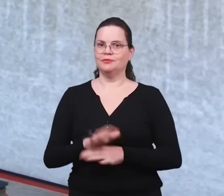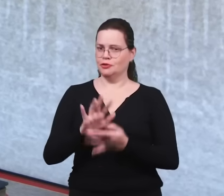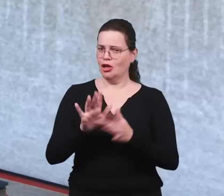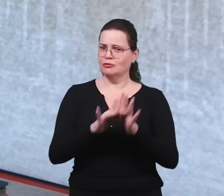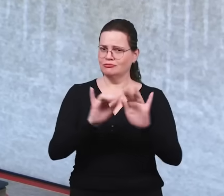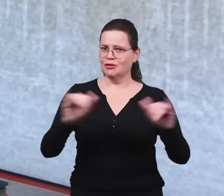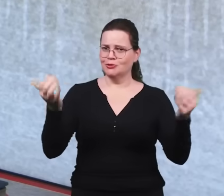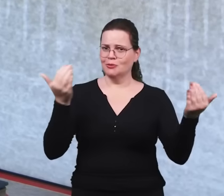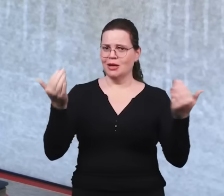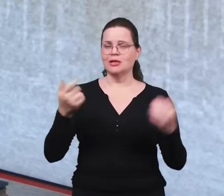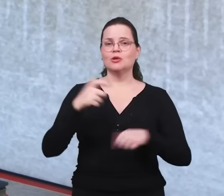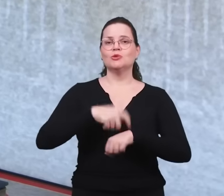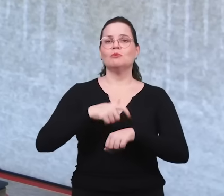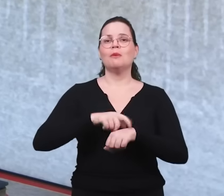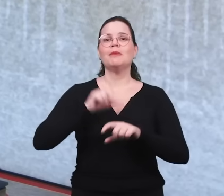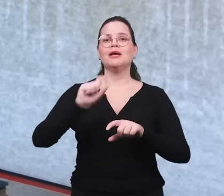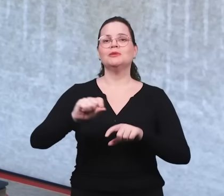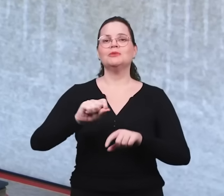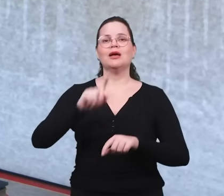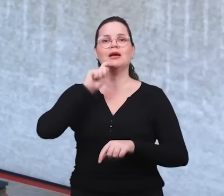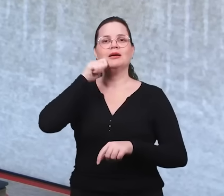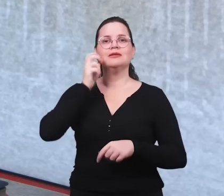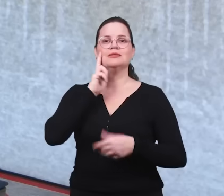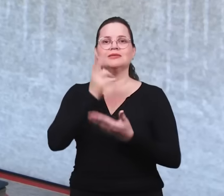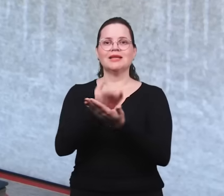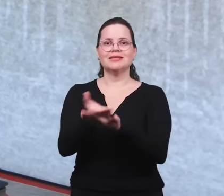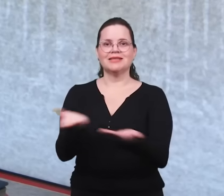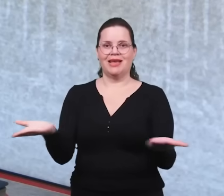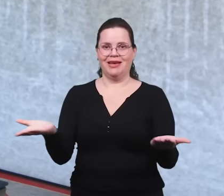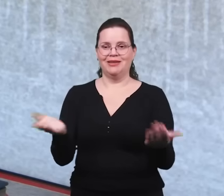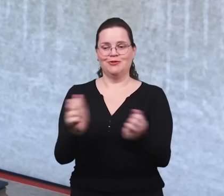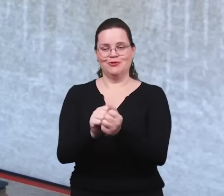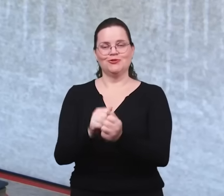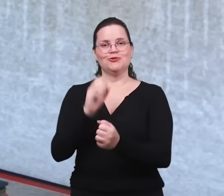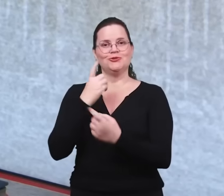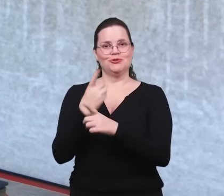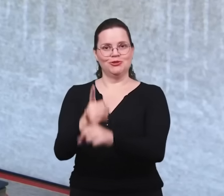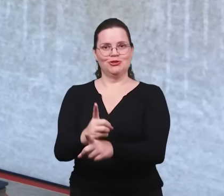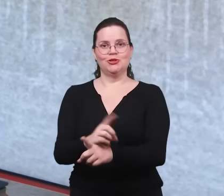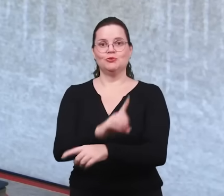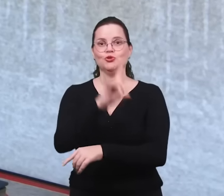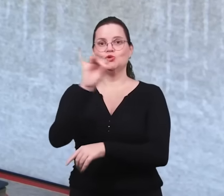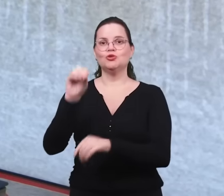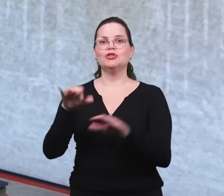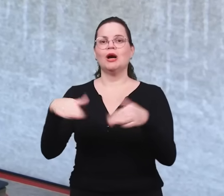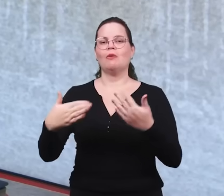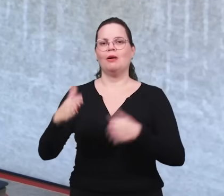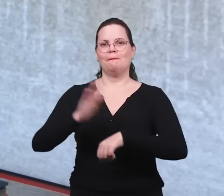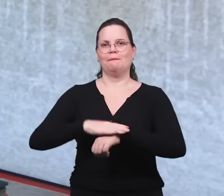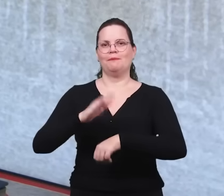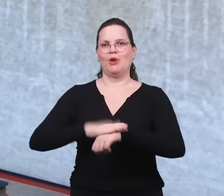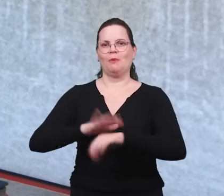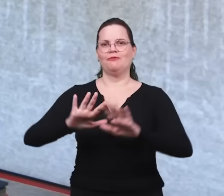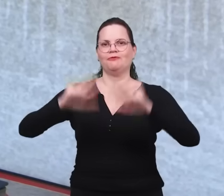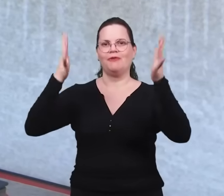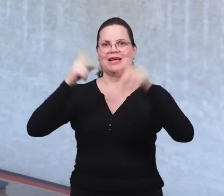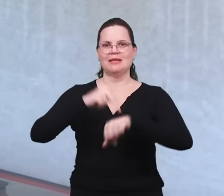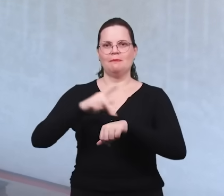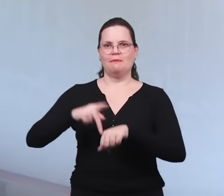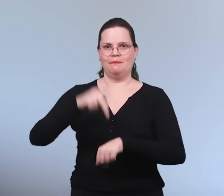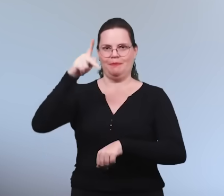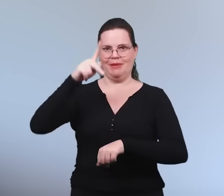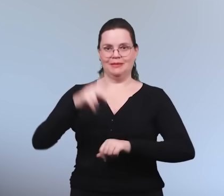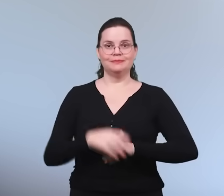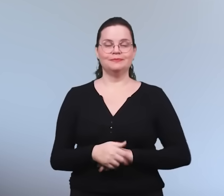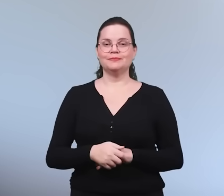a Santa Ceia com os seus discípulos, e isso ele fez no dia da Páscoa. E lá naquele dia ele disse o